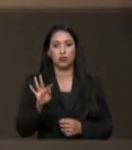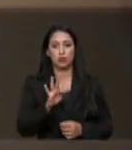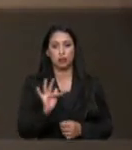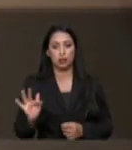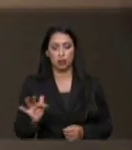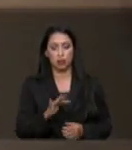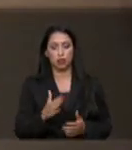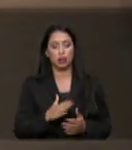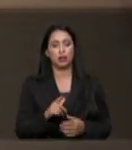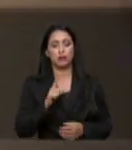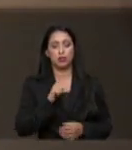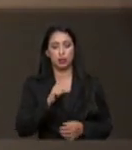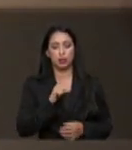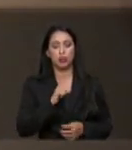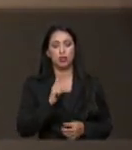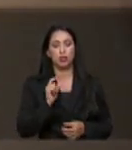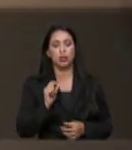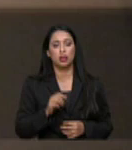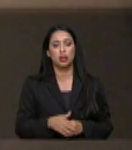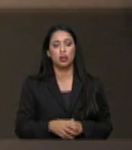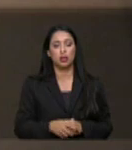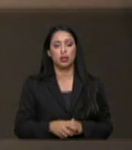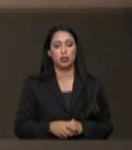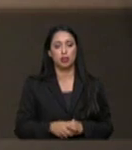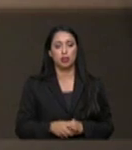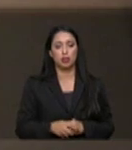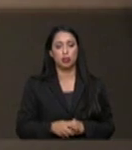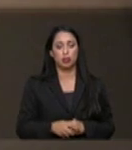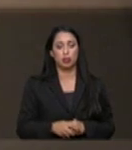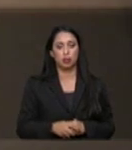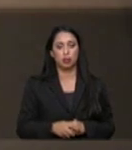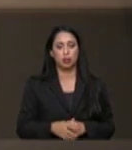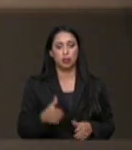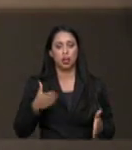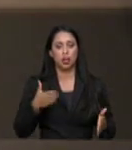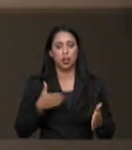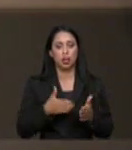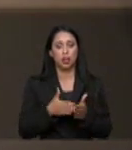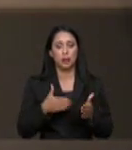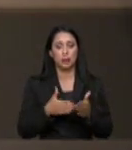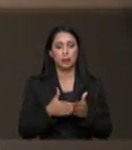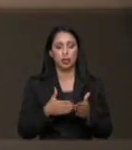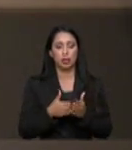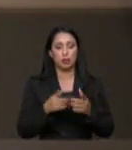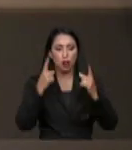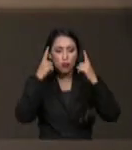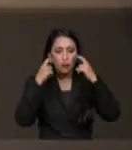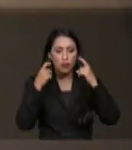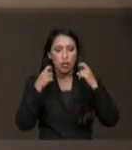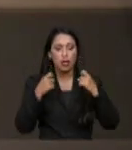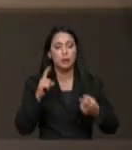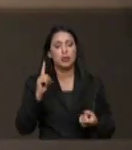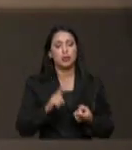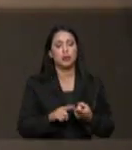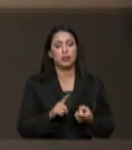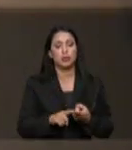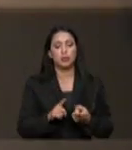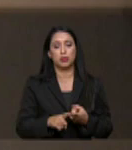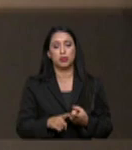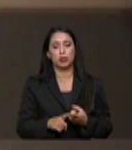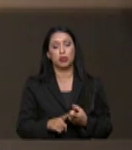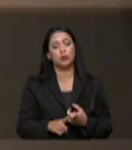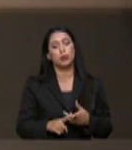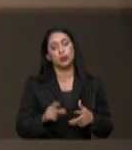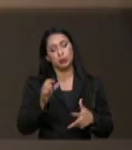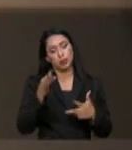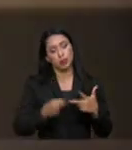e de incitar a tentativa o impedimento com base em violência ou grave ameaça do livre